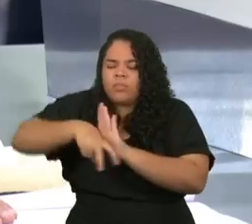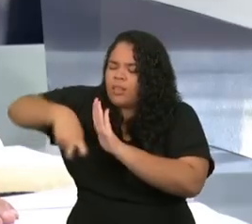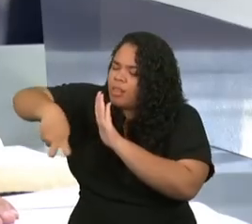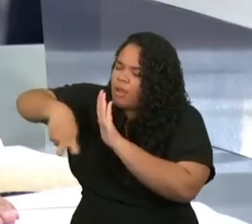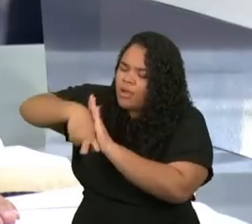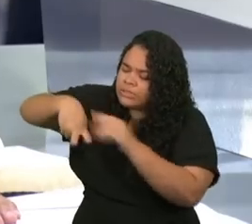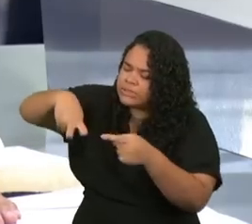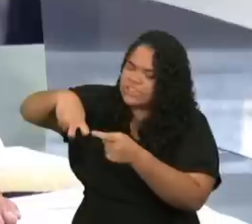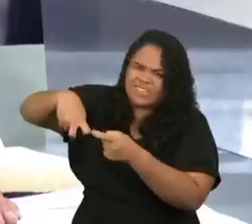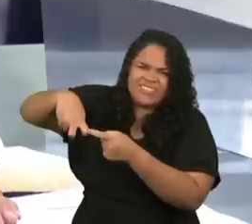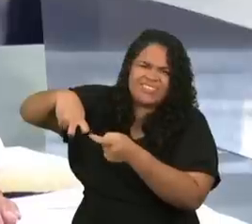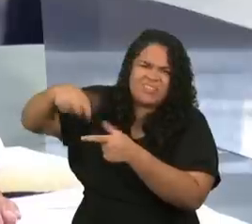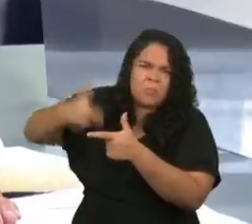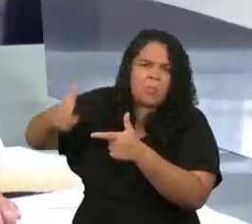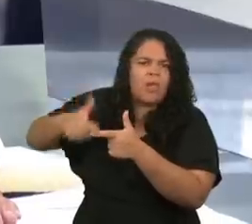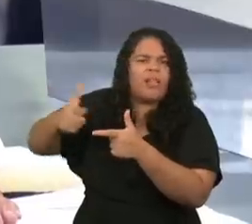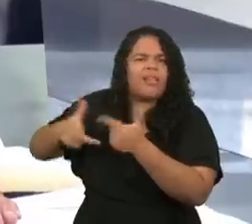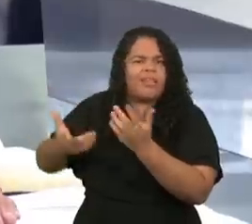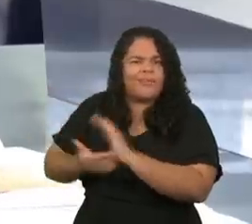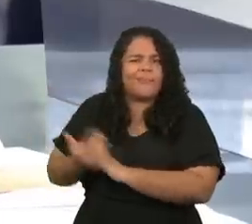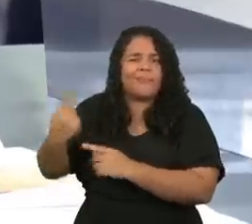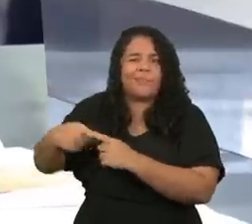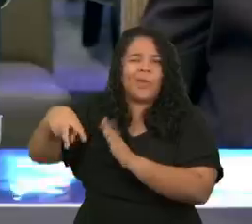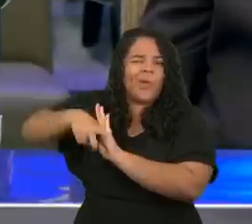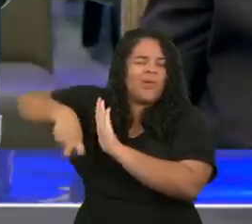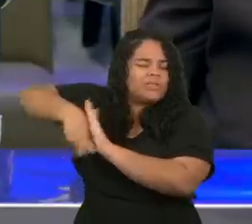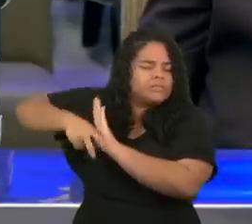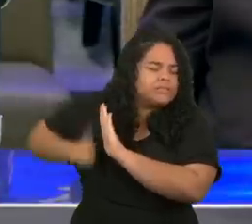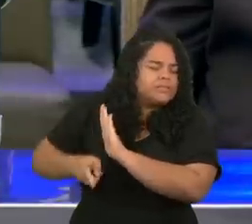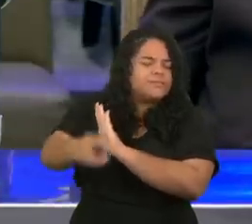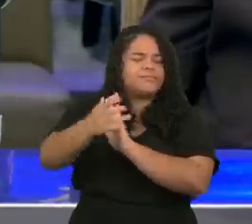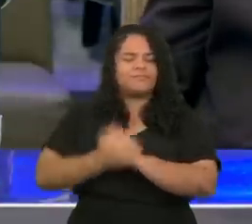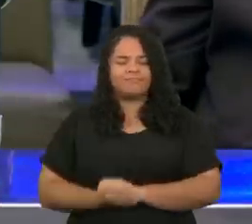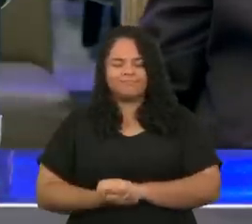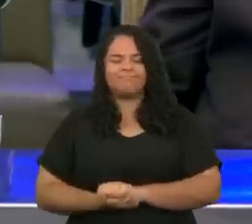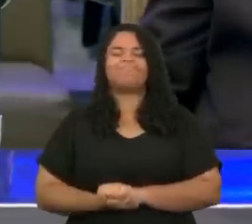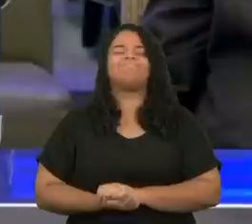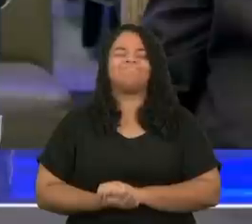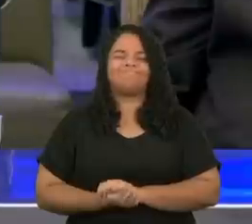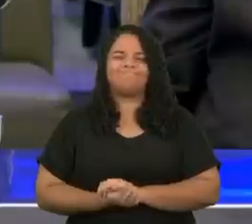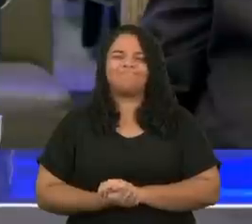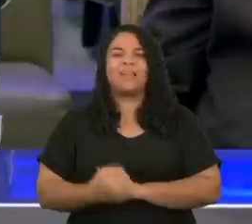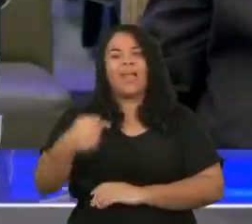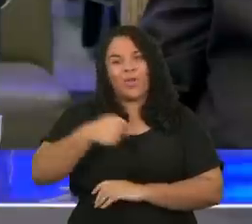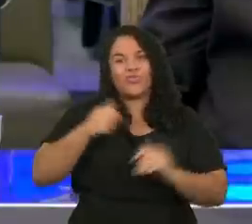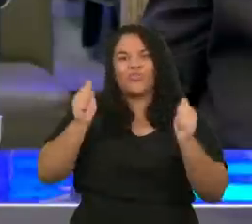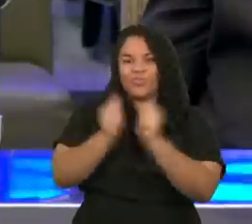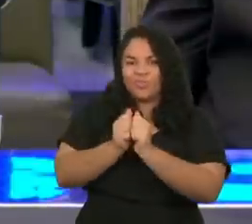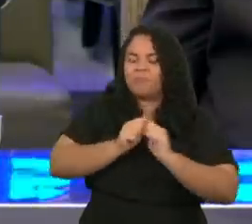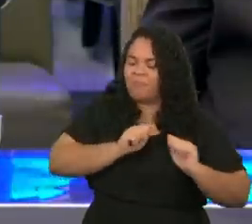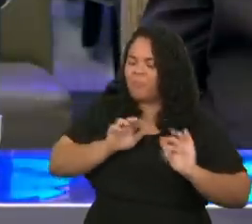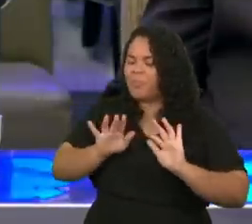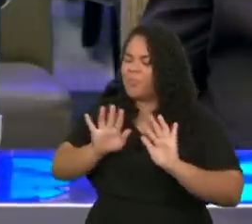eu só podia me levantar quando ele se levantava aí eu ficava sem sentir os cotovelos o joelho se eu ficasse